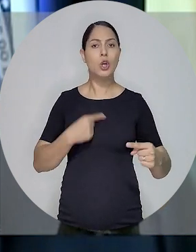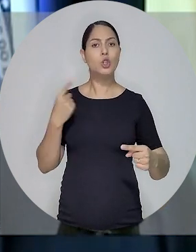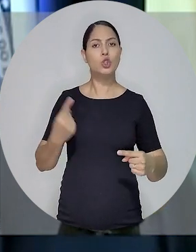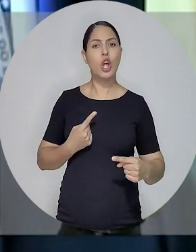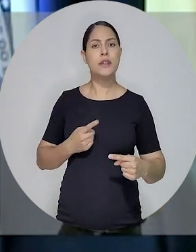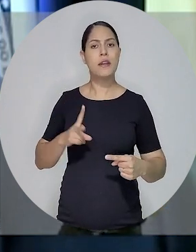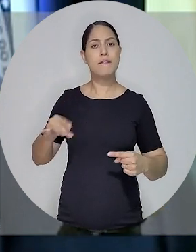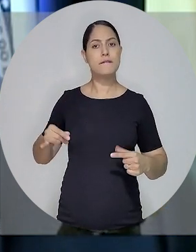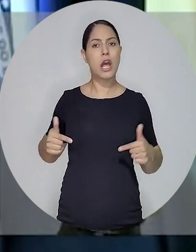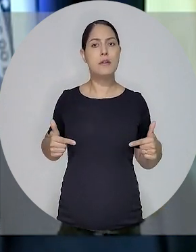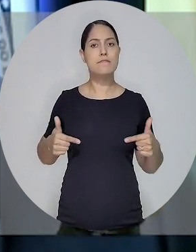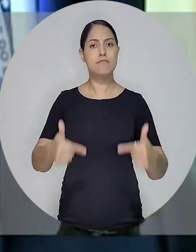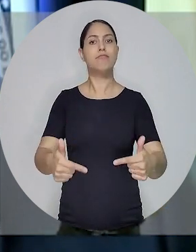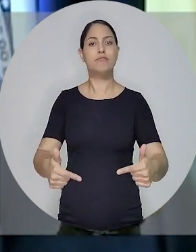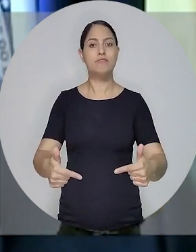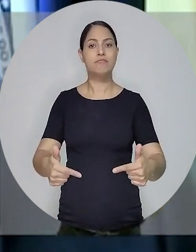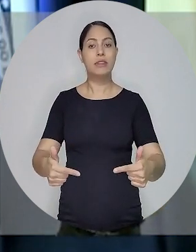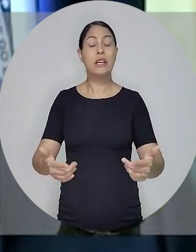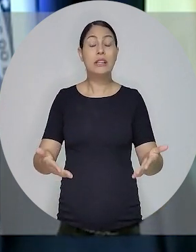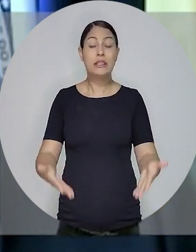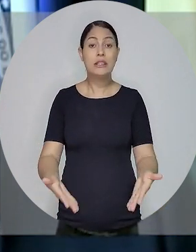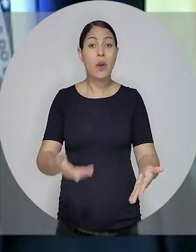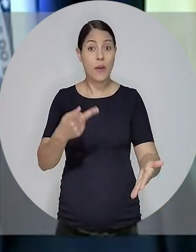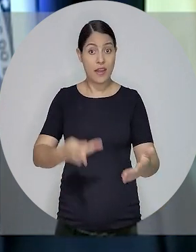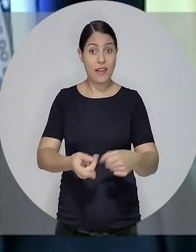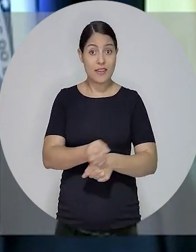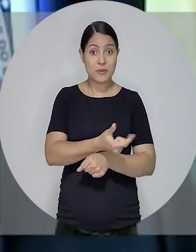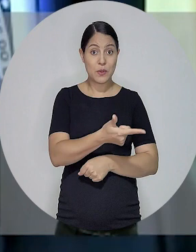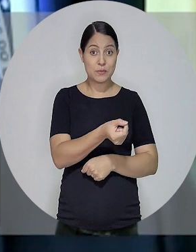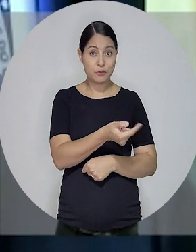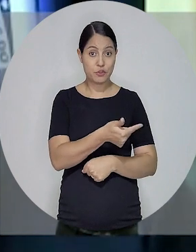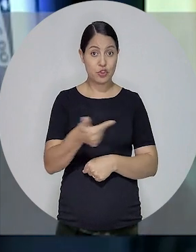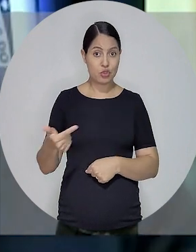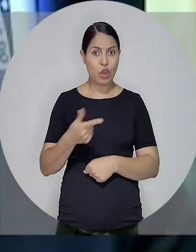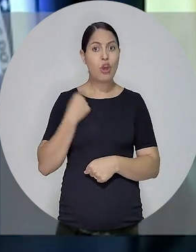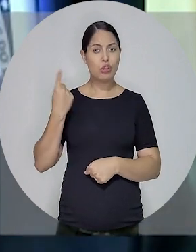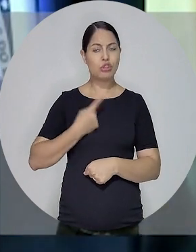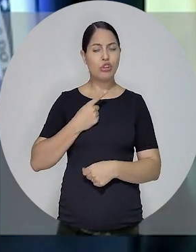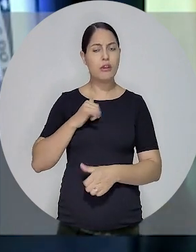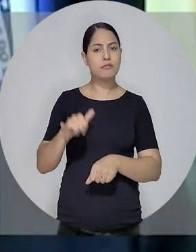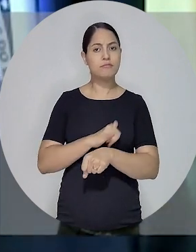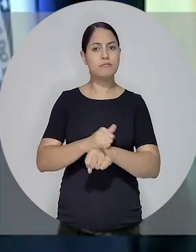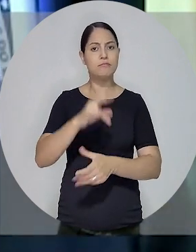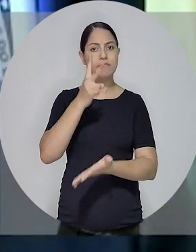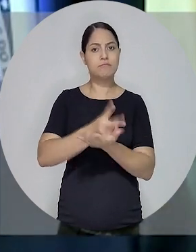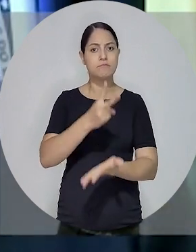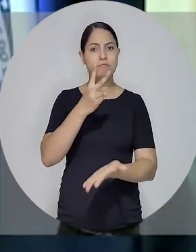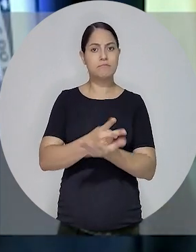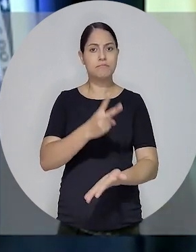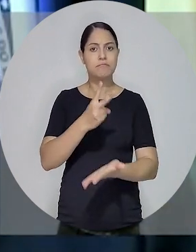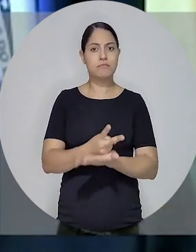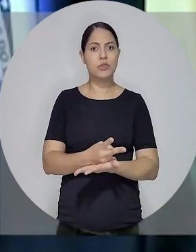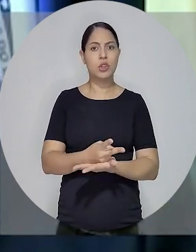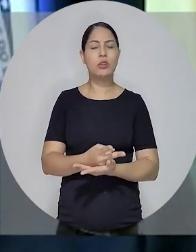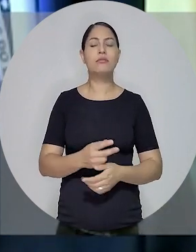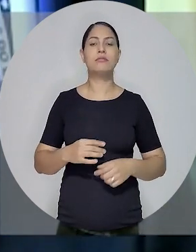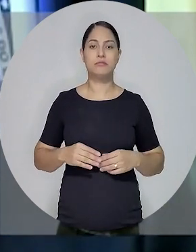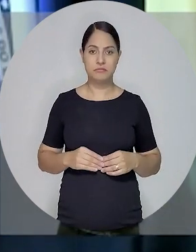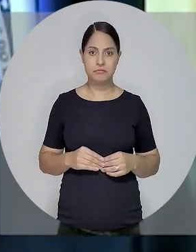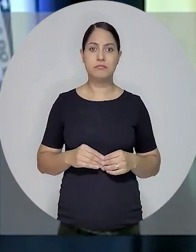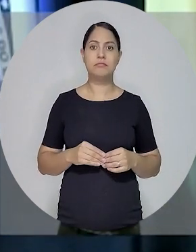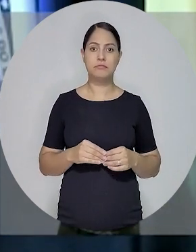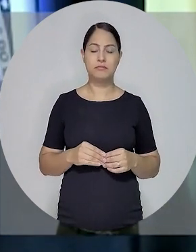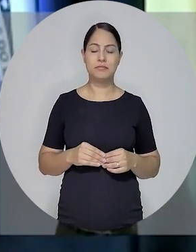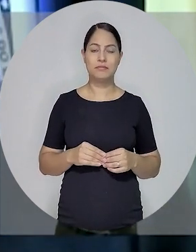desferidos, a OAB reagirá. Neste ano, estamos prontos a agir do mesmo modo, usando todos